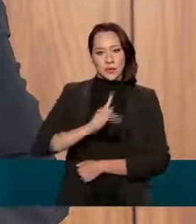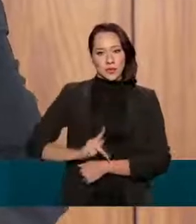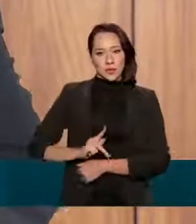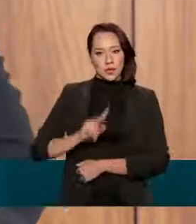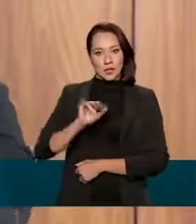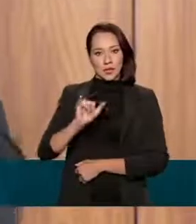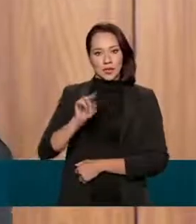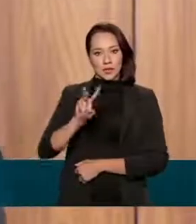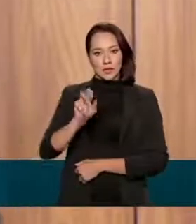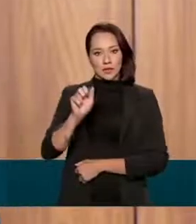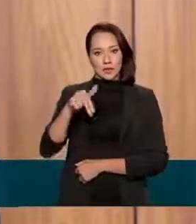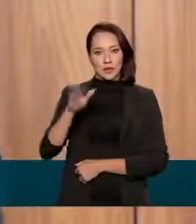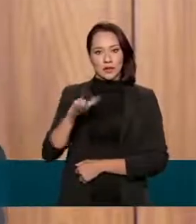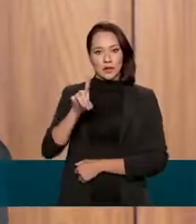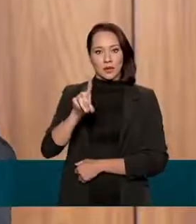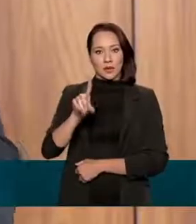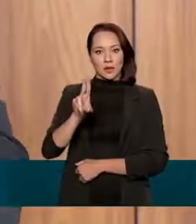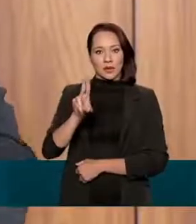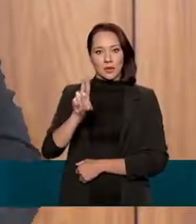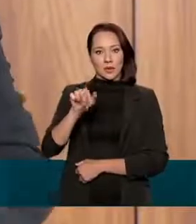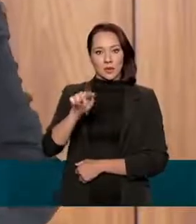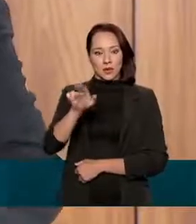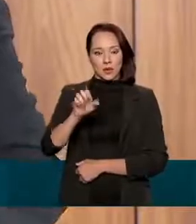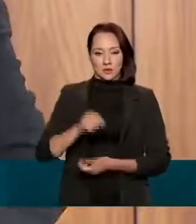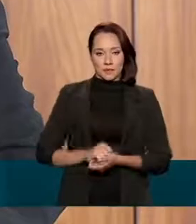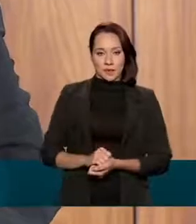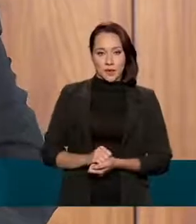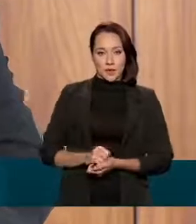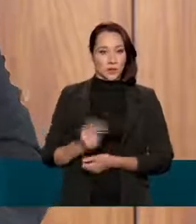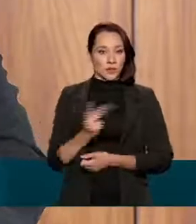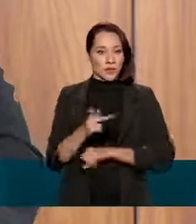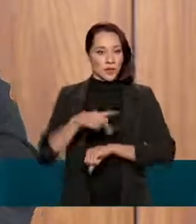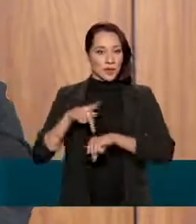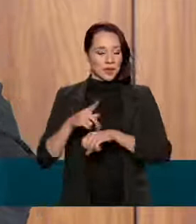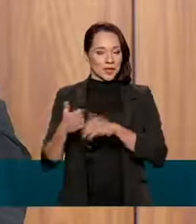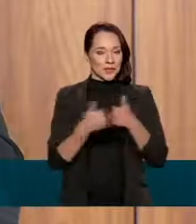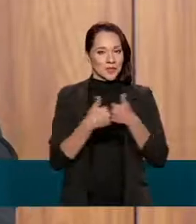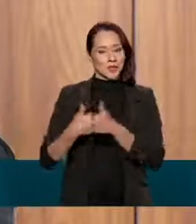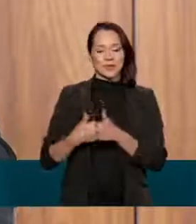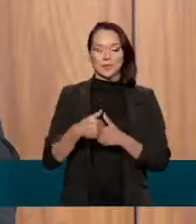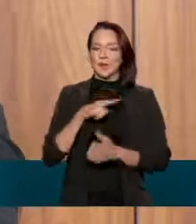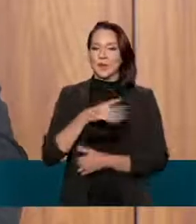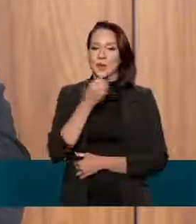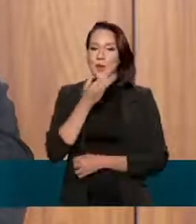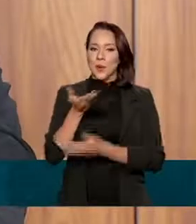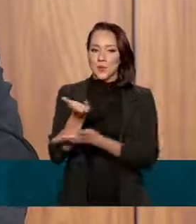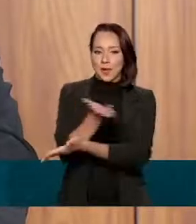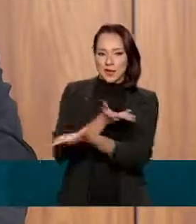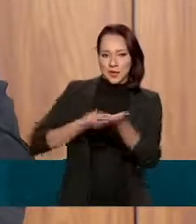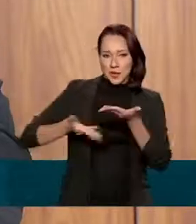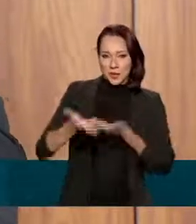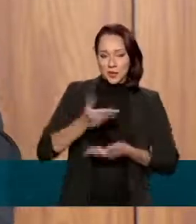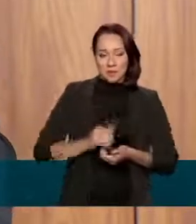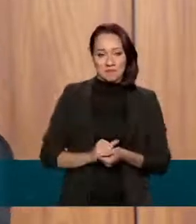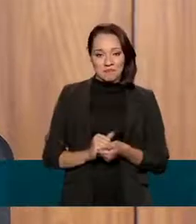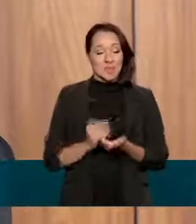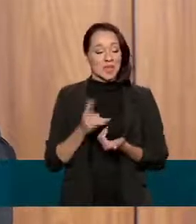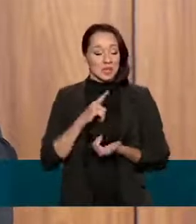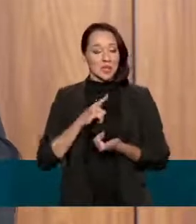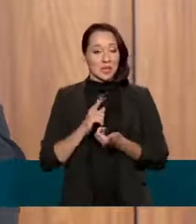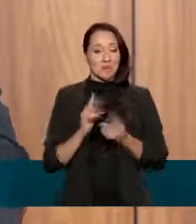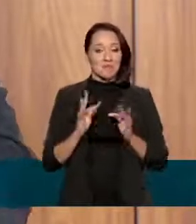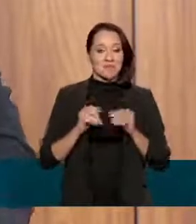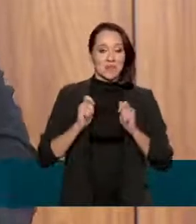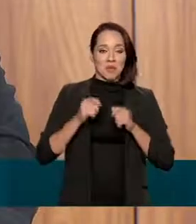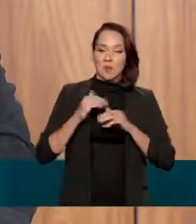Ivan Duque em países vizinhos que têm um bom relacionamento mas tem tudo para